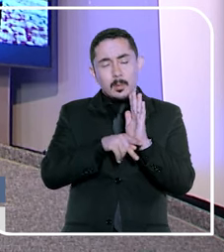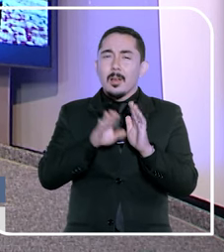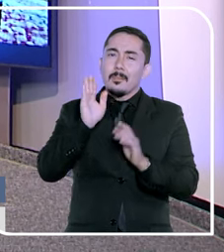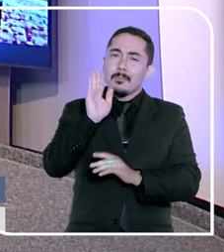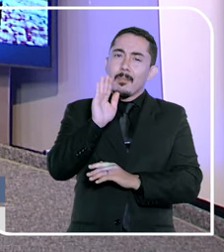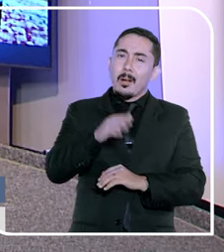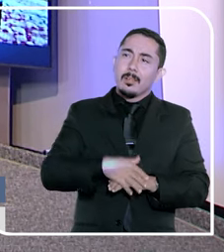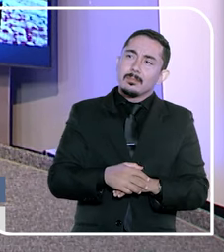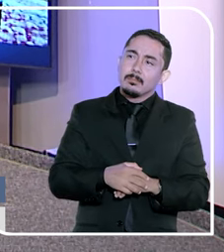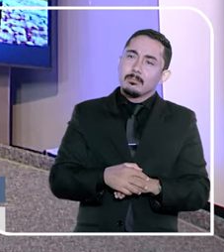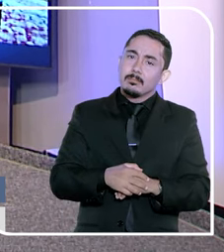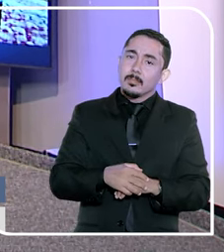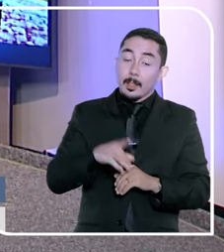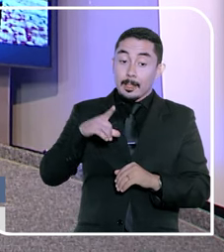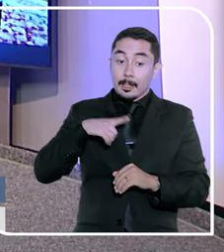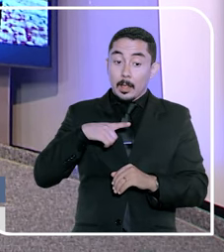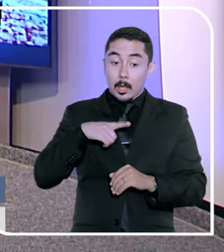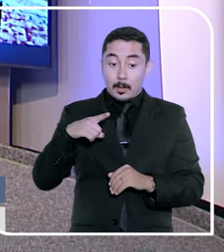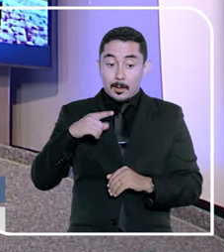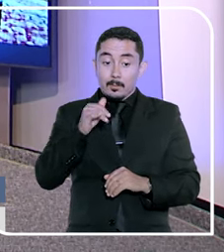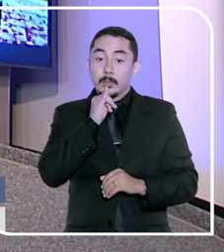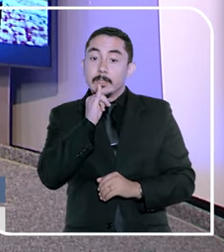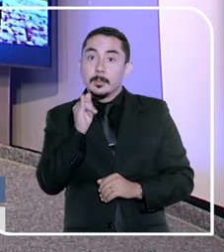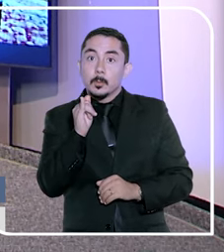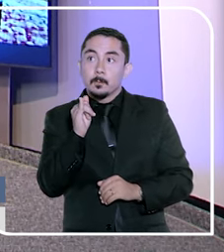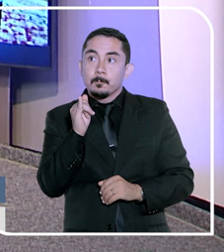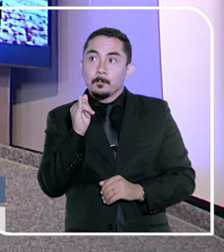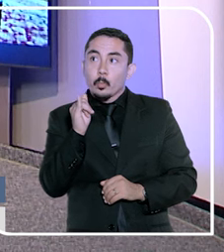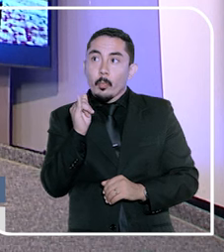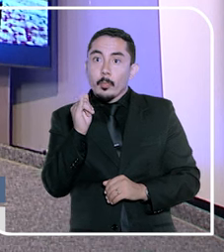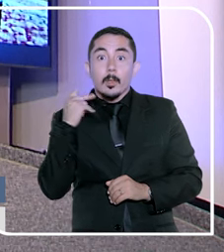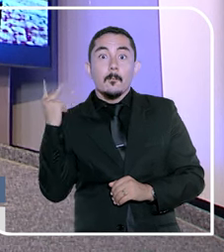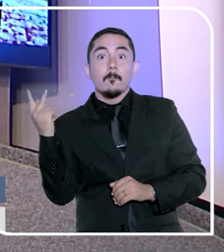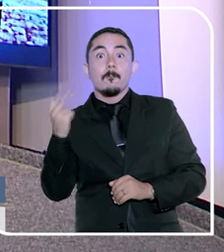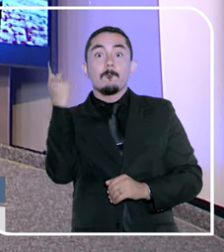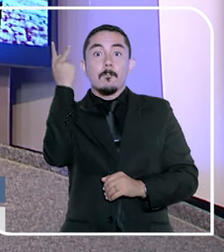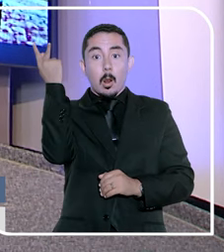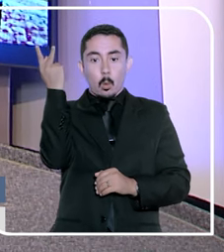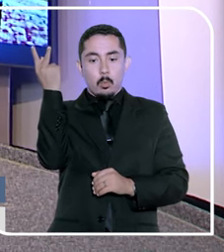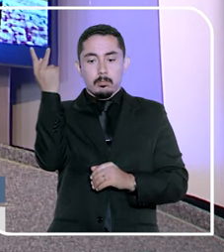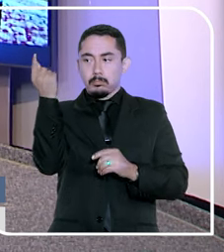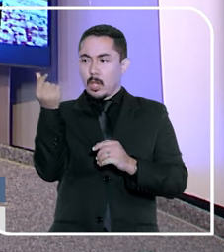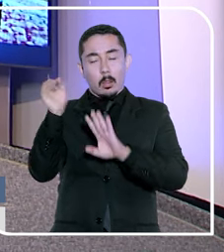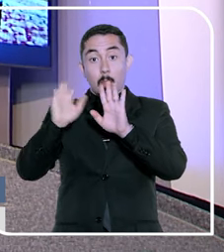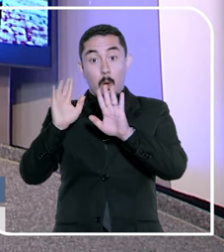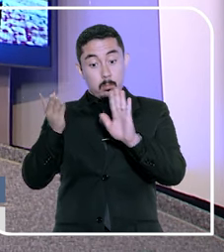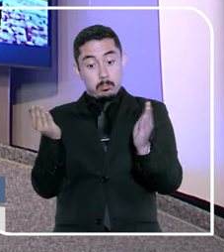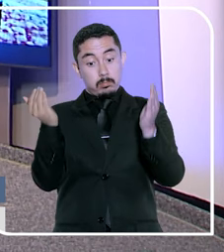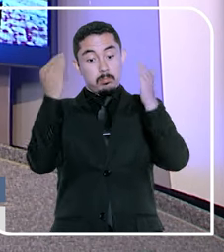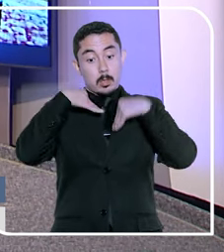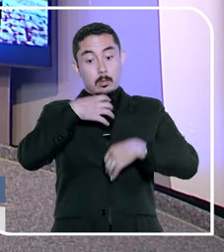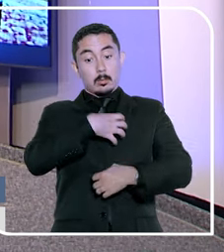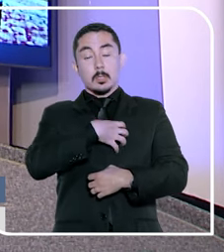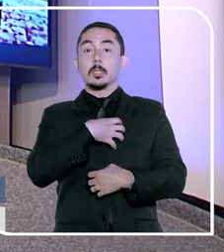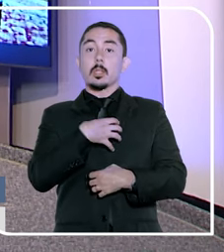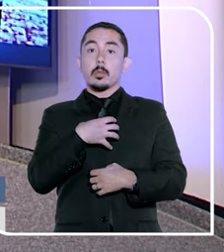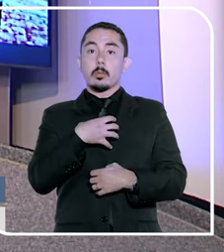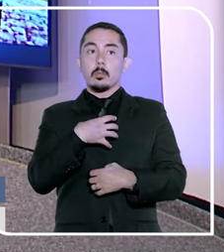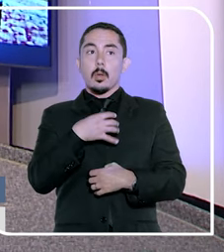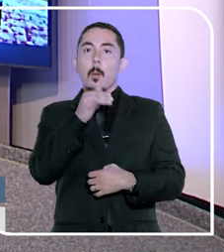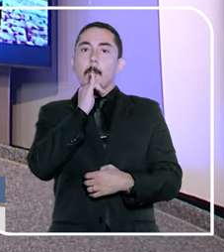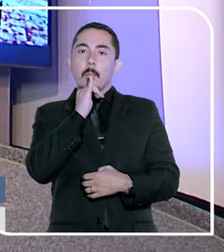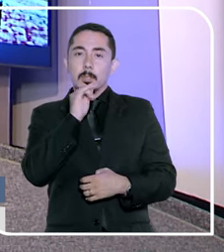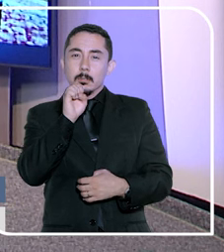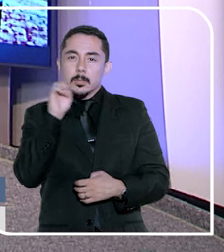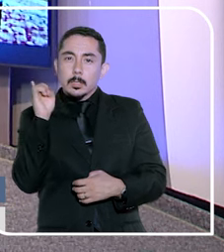há um valor emocional né algo emotivo ali numa caneta uma simples caneta BIC como o senhor usou o exemplo eh se ar